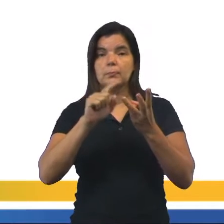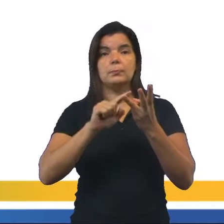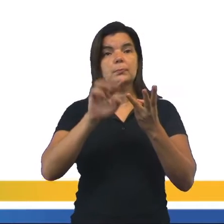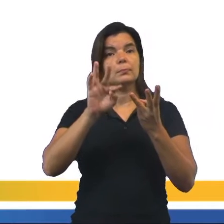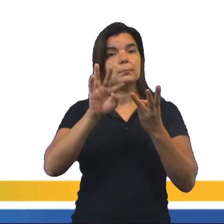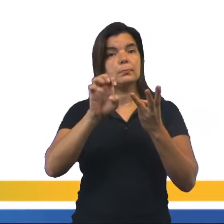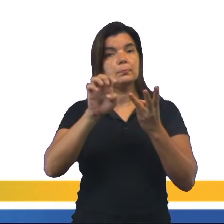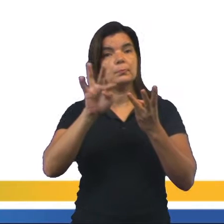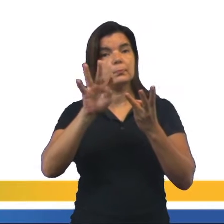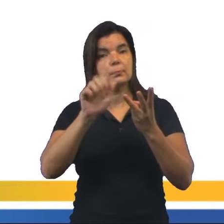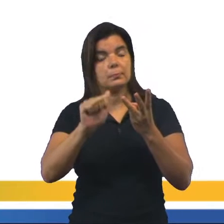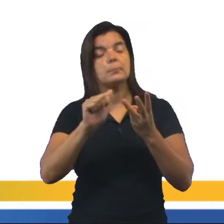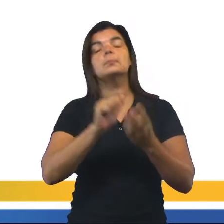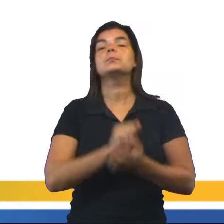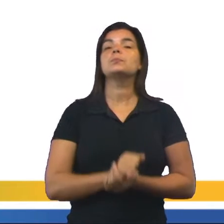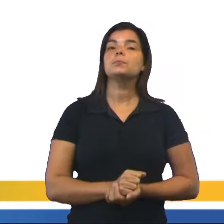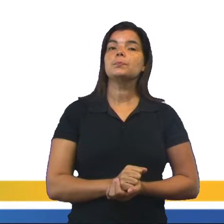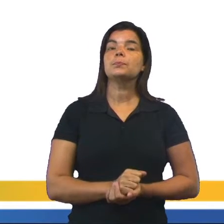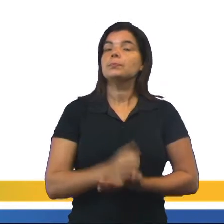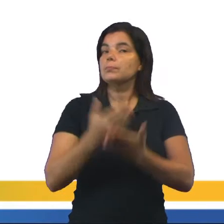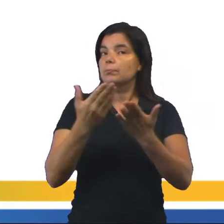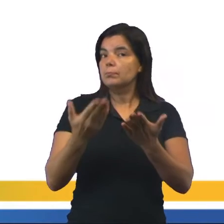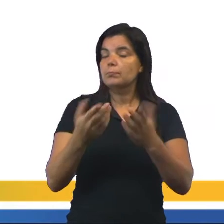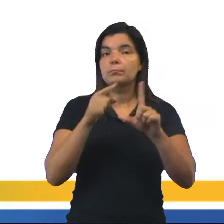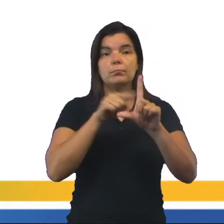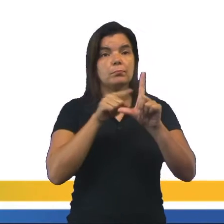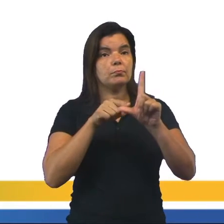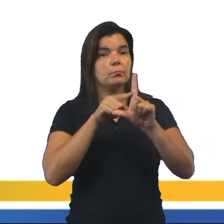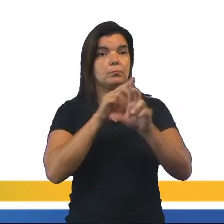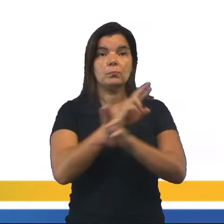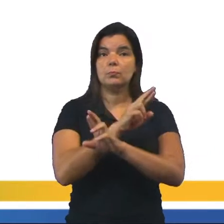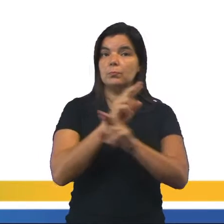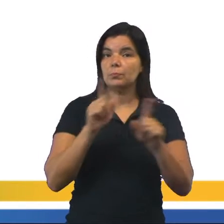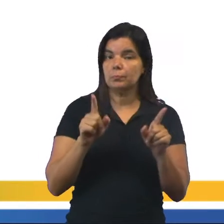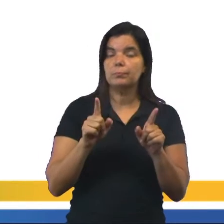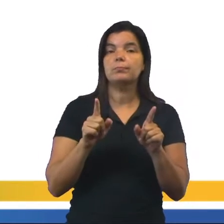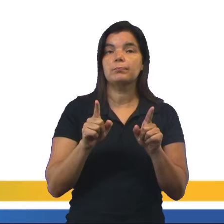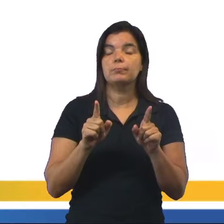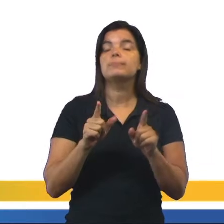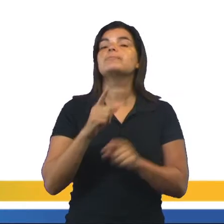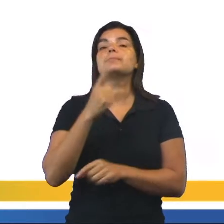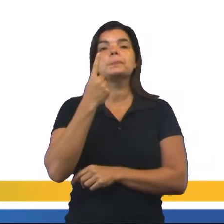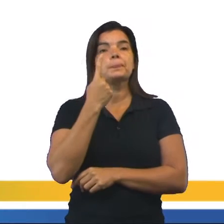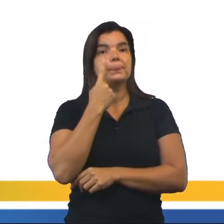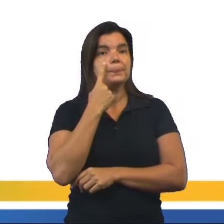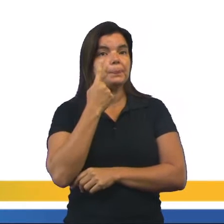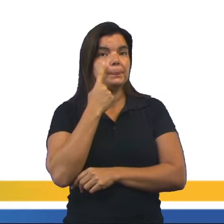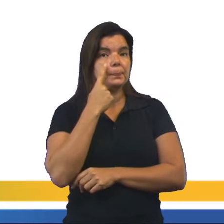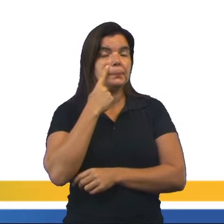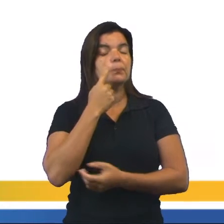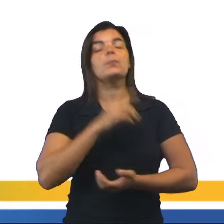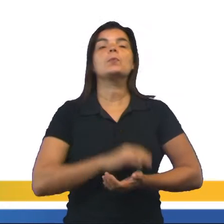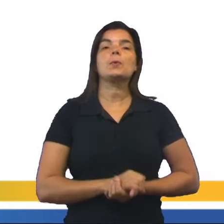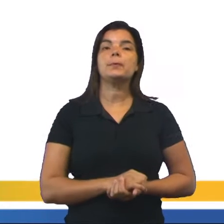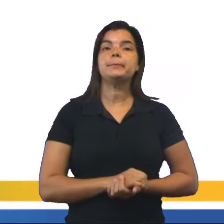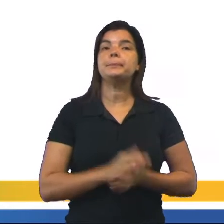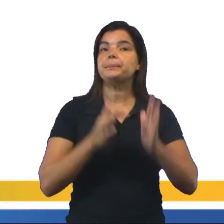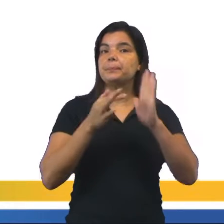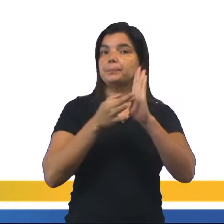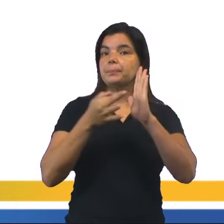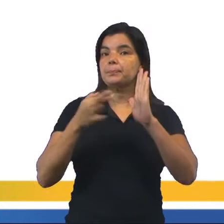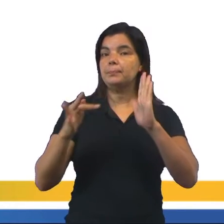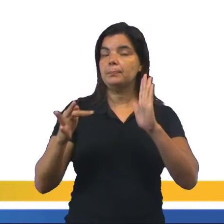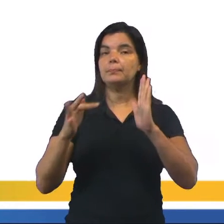Tudo bem? Que aí nós estamos com medidas e ângulos diferentes. Então vamos lá, vamos colocar ele nas